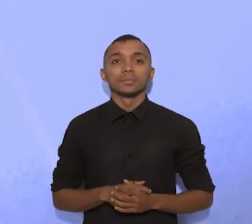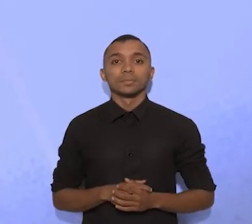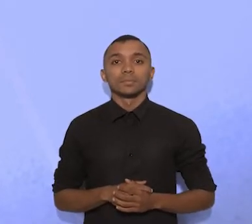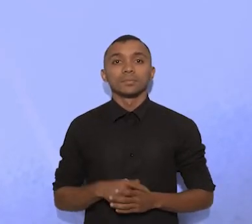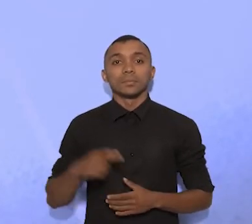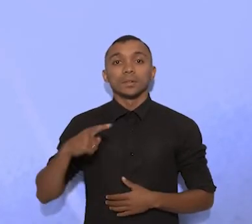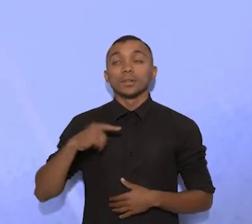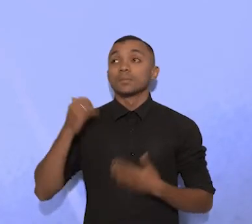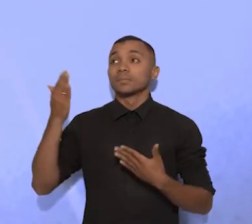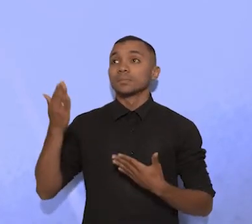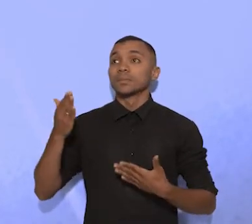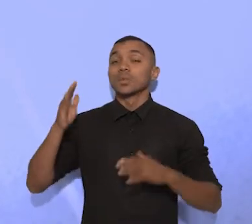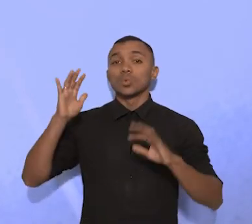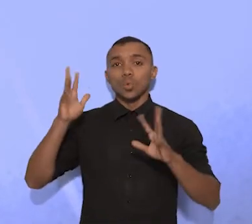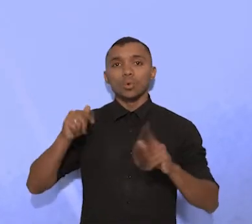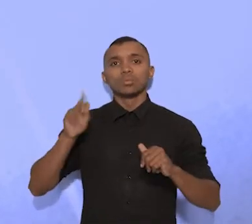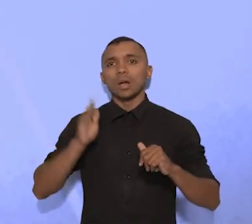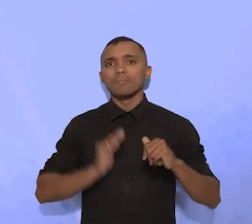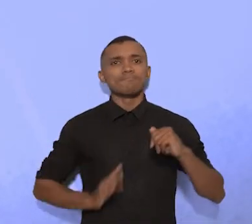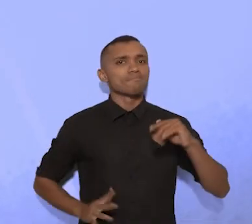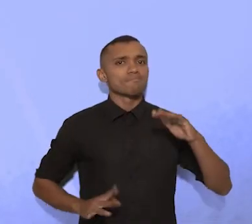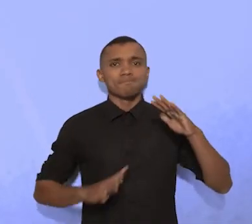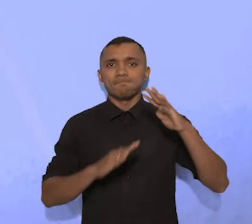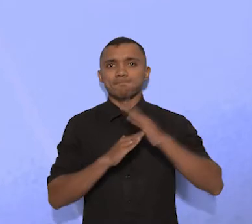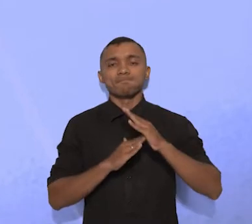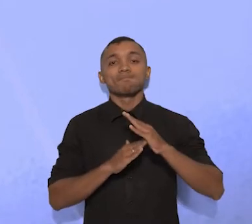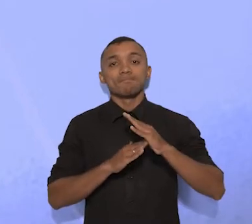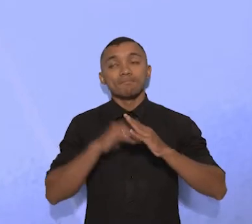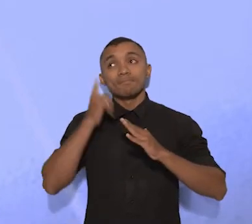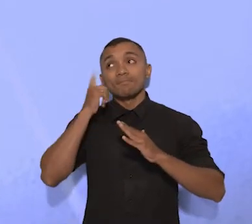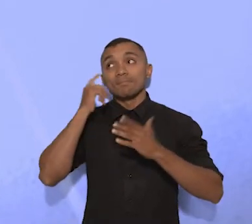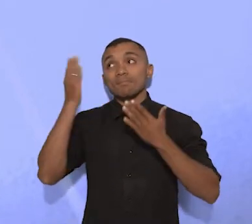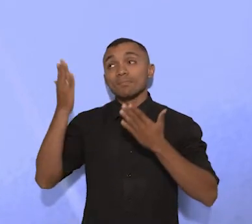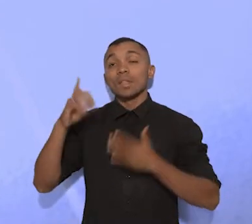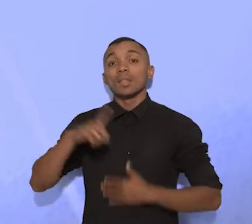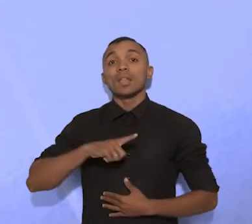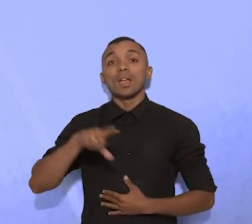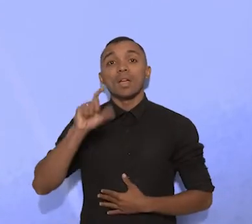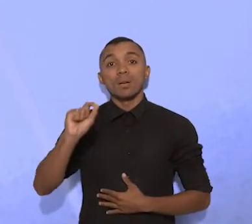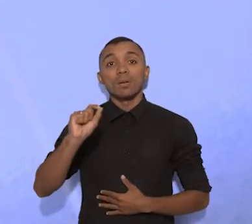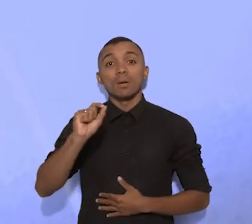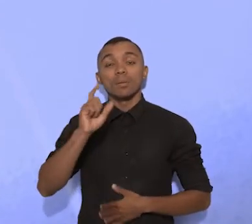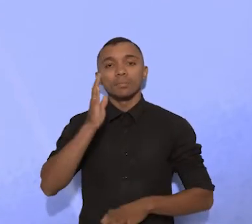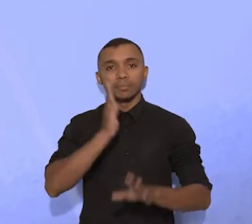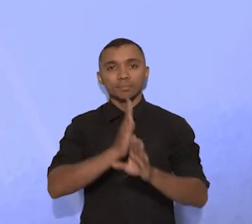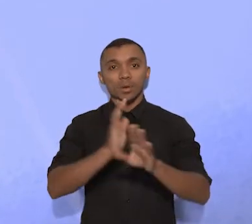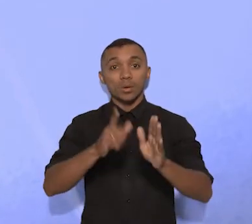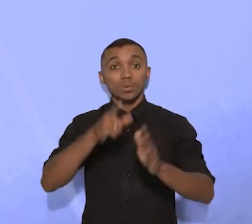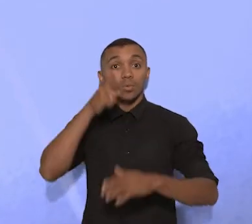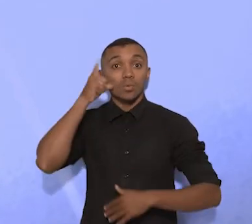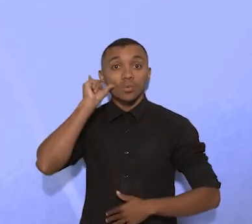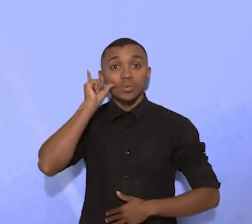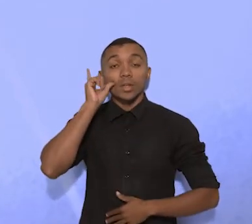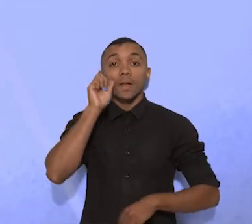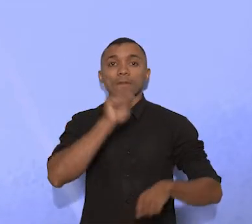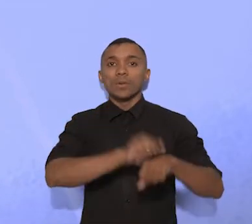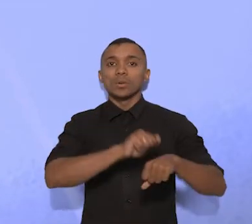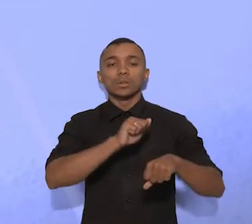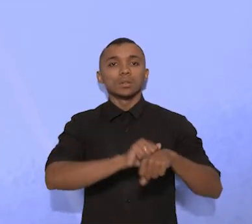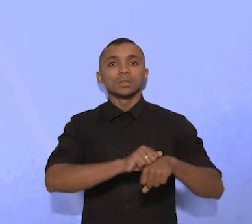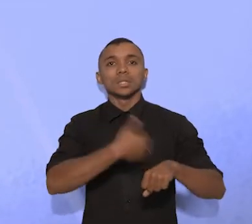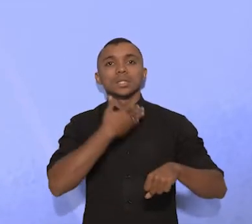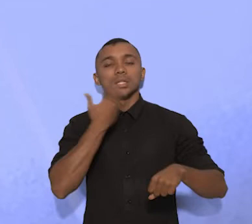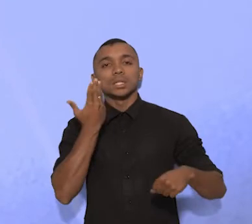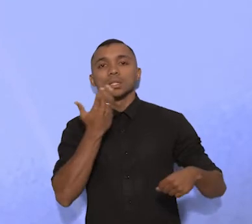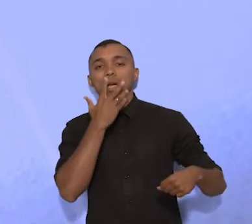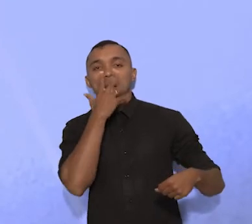elenco já extremamente esgotado. E isso explica muito a atuação de ontem. O Fortaleza foi um time desfigurado do